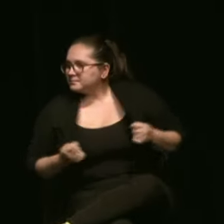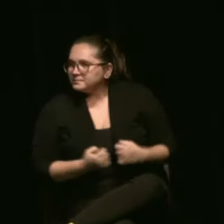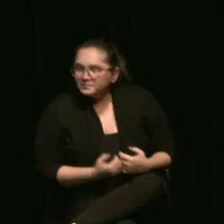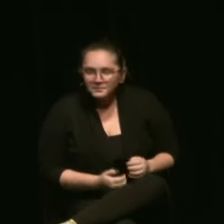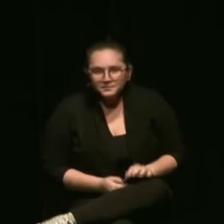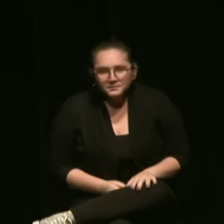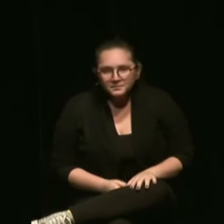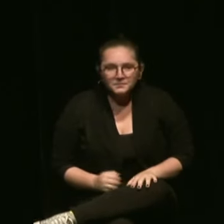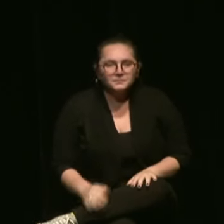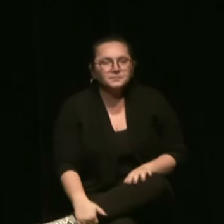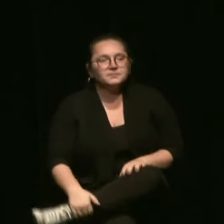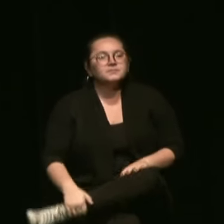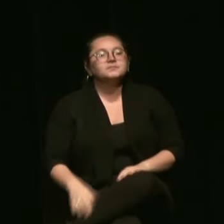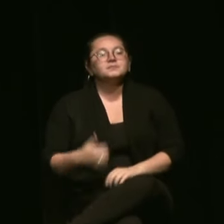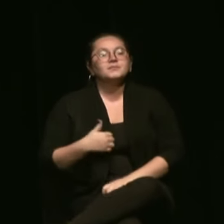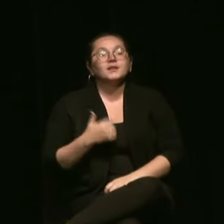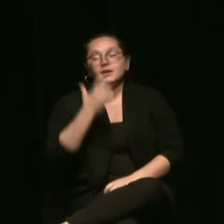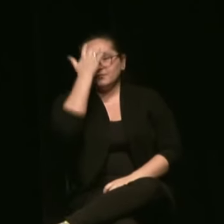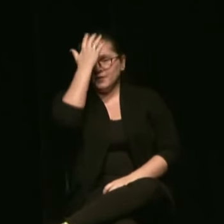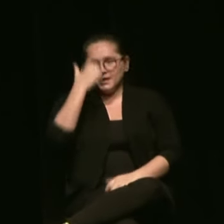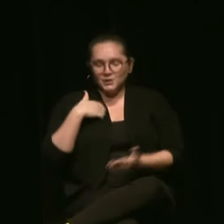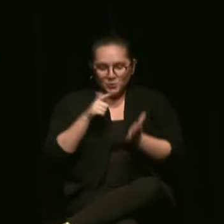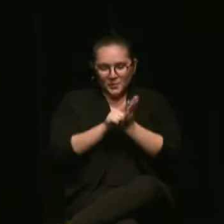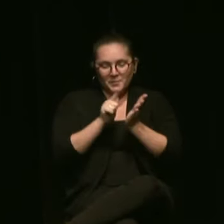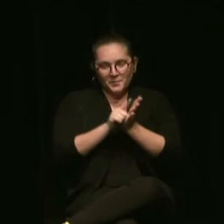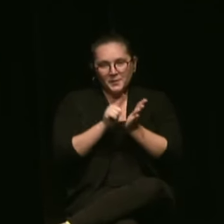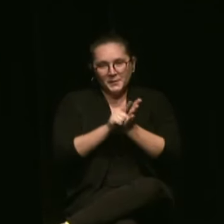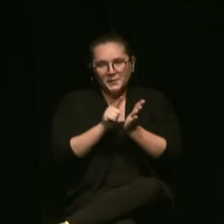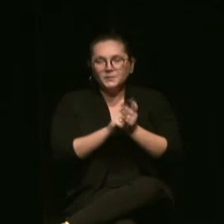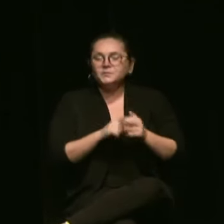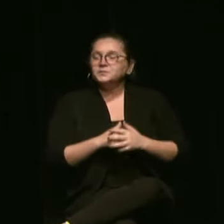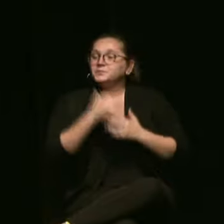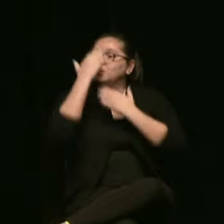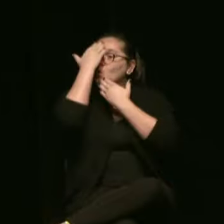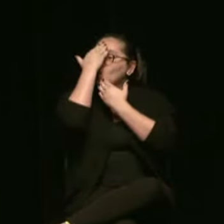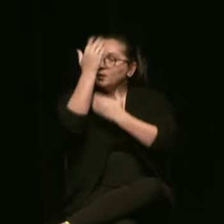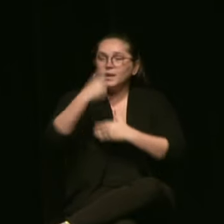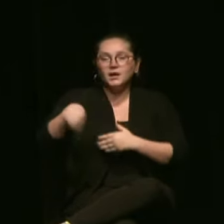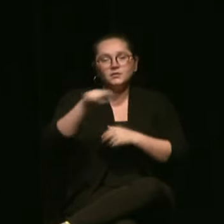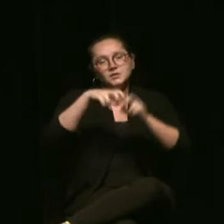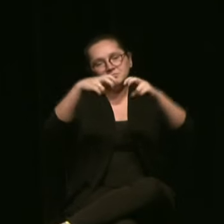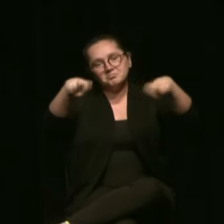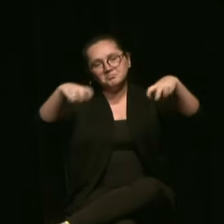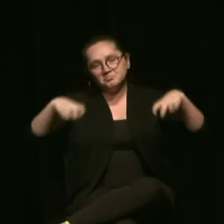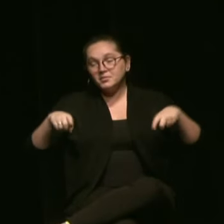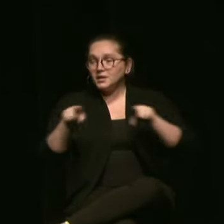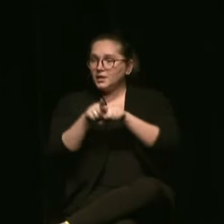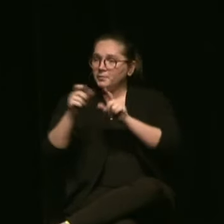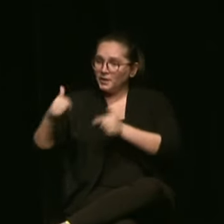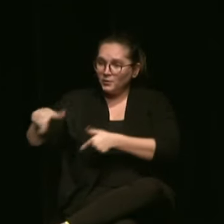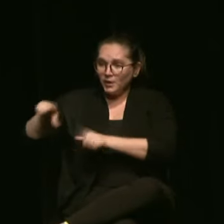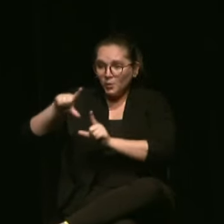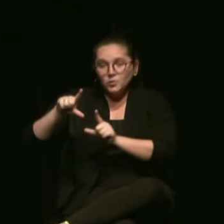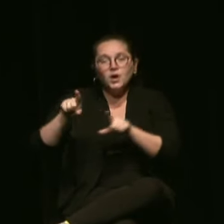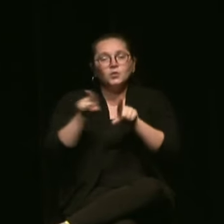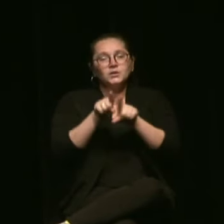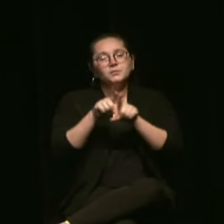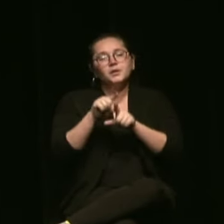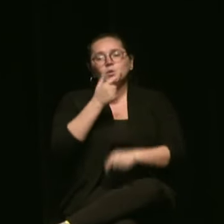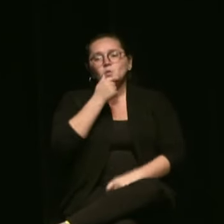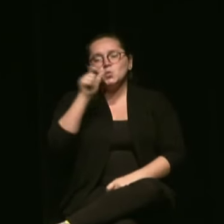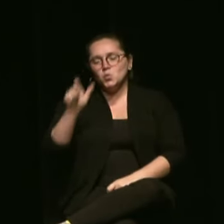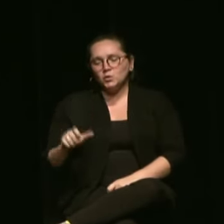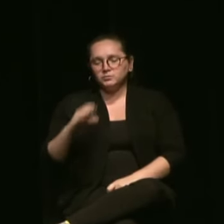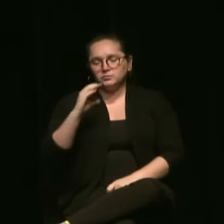É que é mais fácil para mexer com os papéis. Bom, obrigado por vocês estarem aqui, obrigado ao Itaú Cultural, obrigado ao Carlinhos.